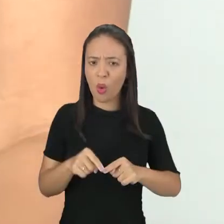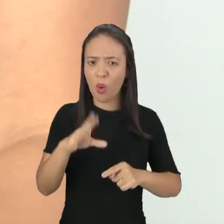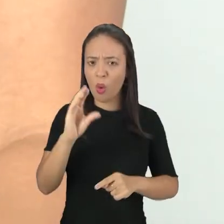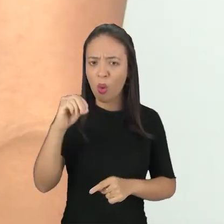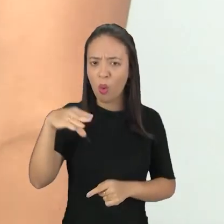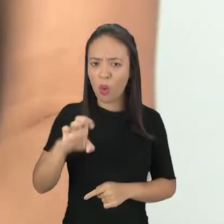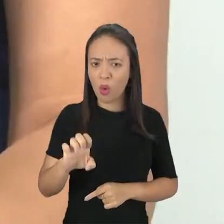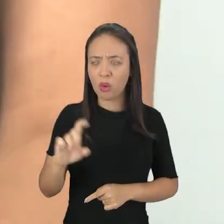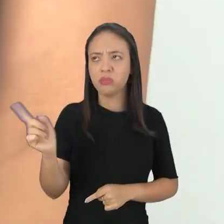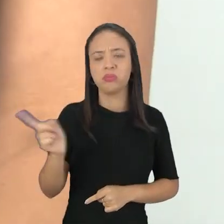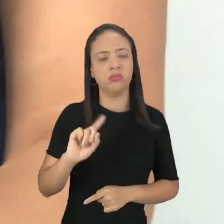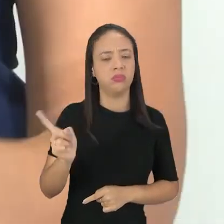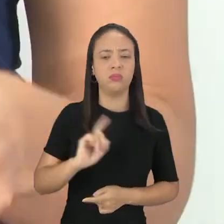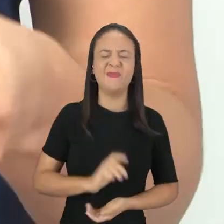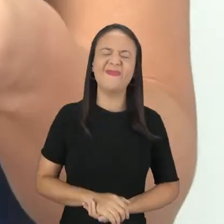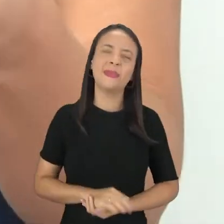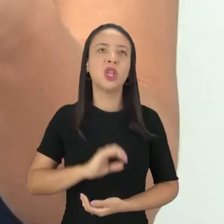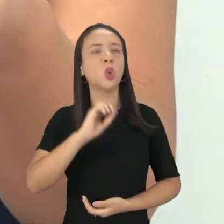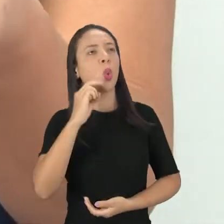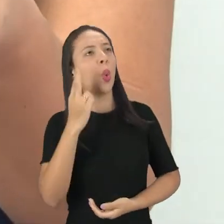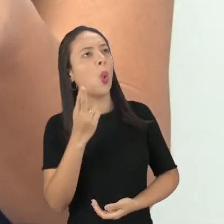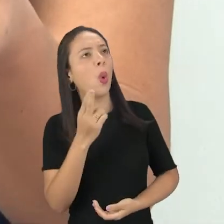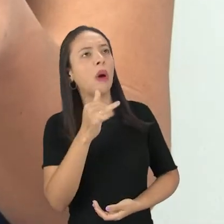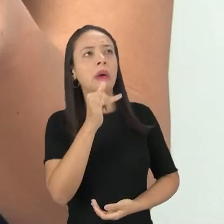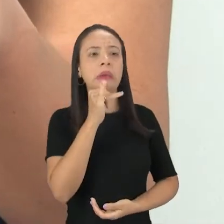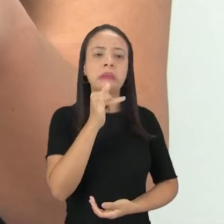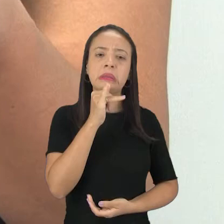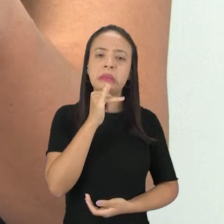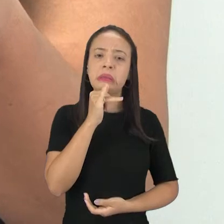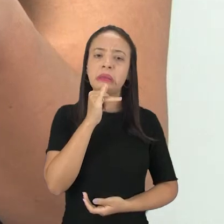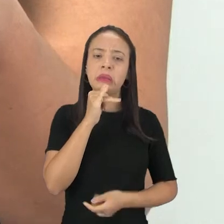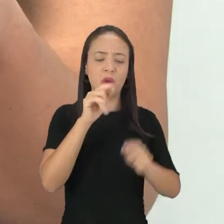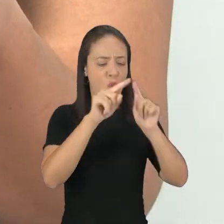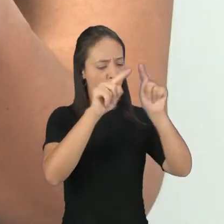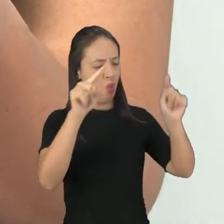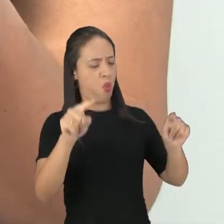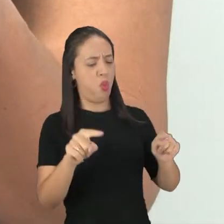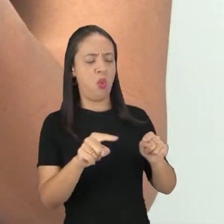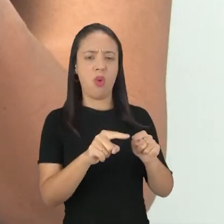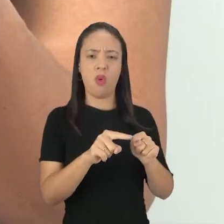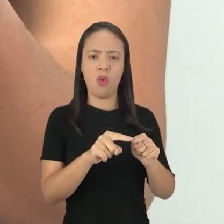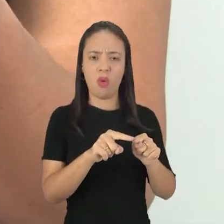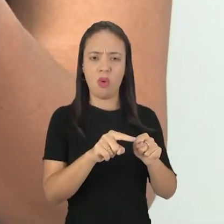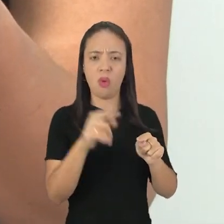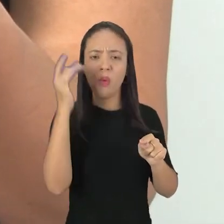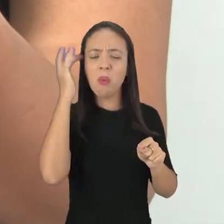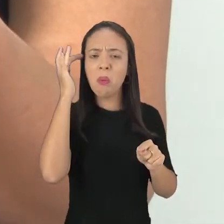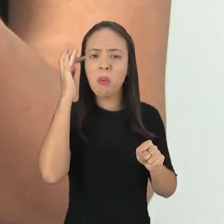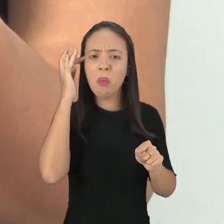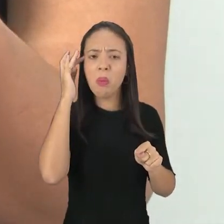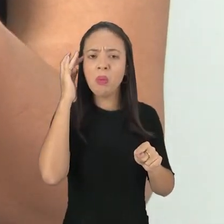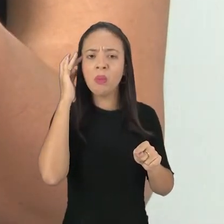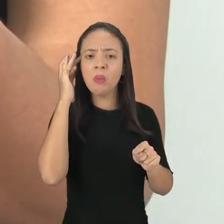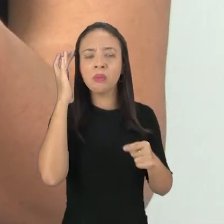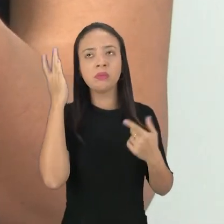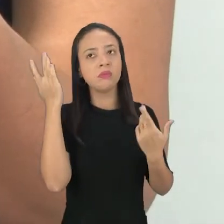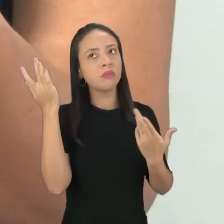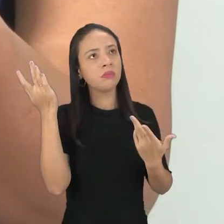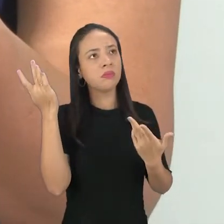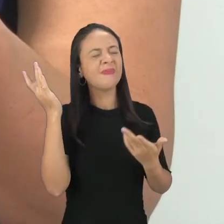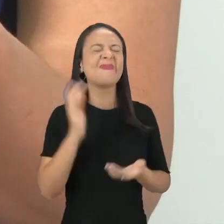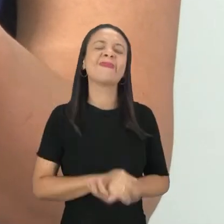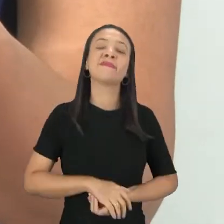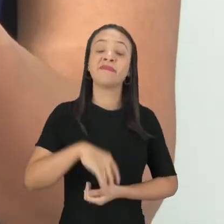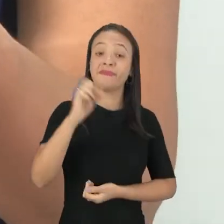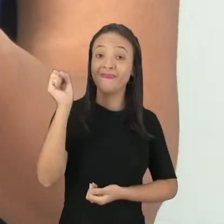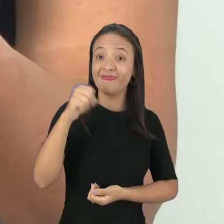Não, muito bem. E será que ele nos remete à lembrança da esfera? O que vocês acham? Olha só.